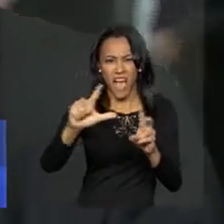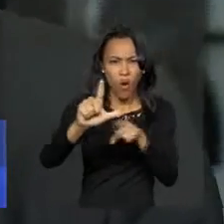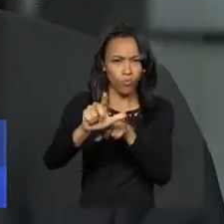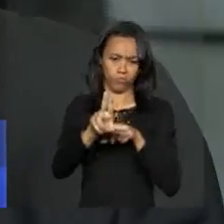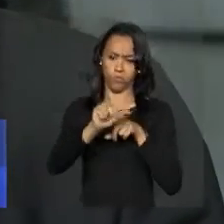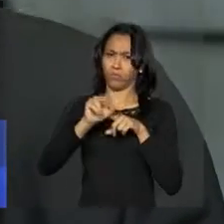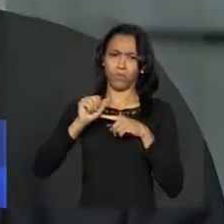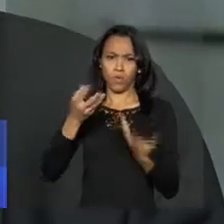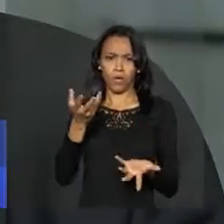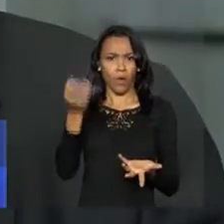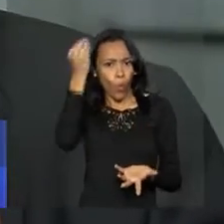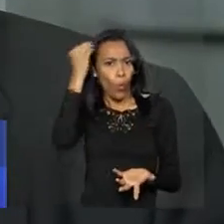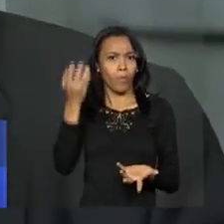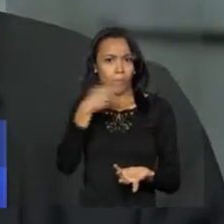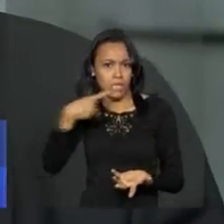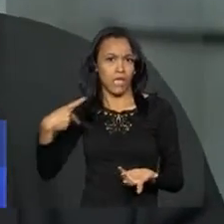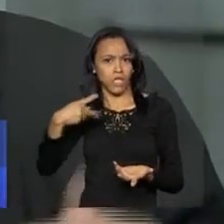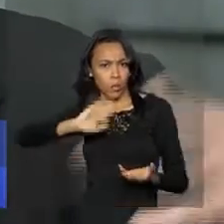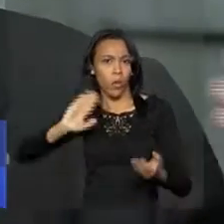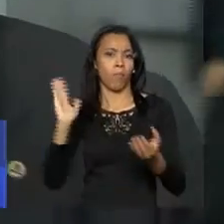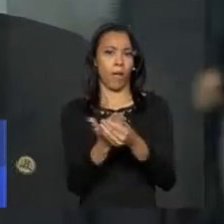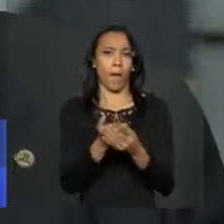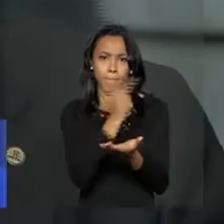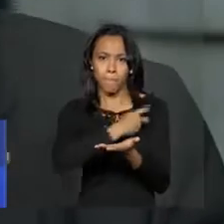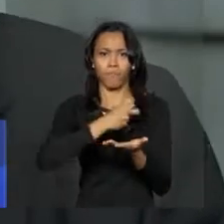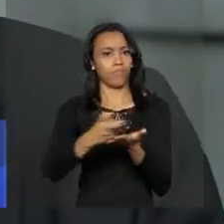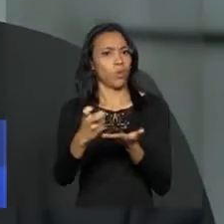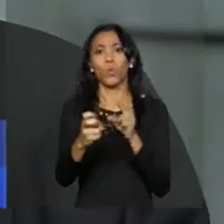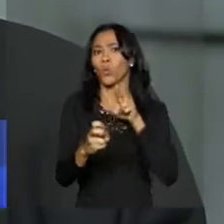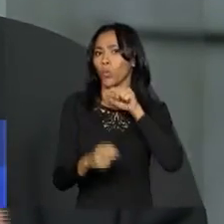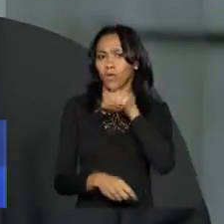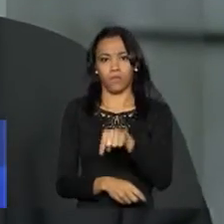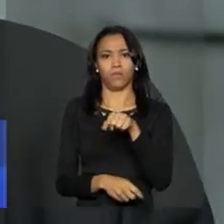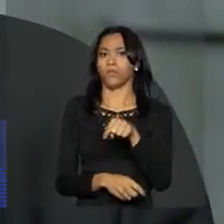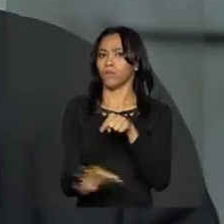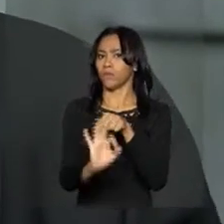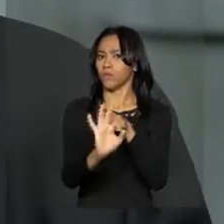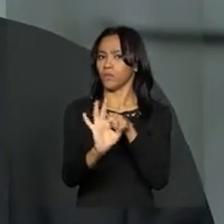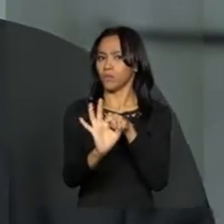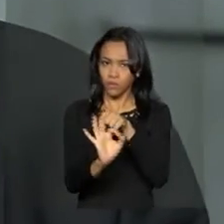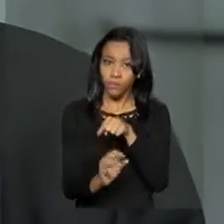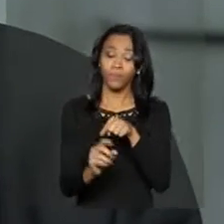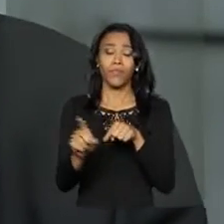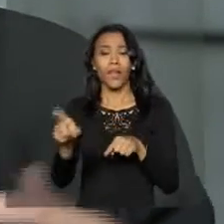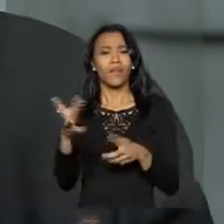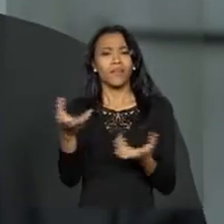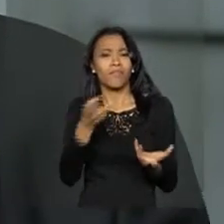nenhum. Na verdade, ele é o grande álibi para dizer que existe uma impopularidade,